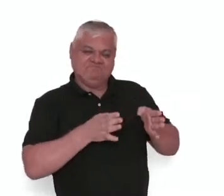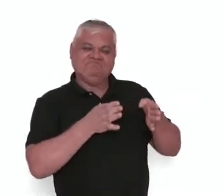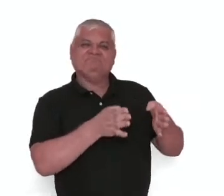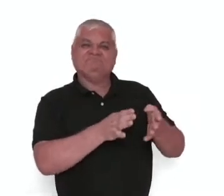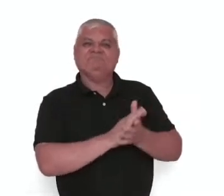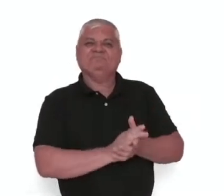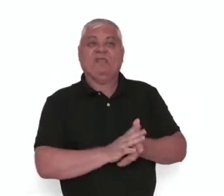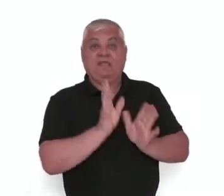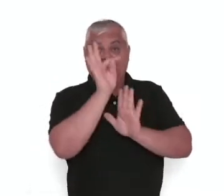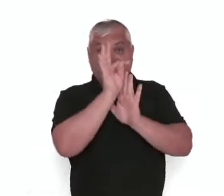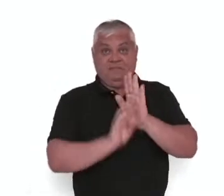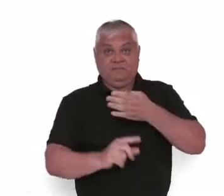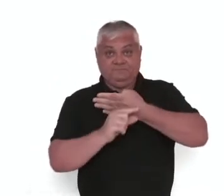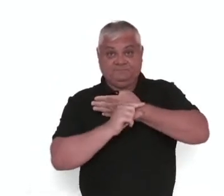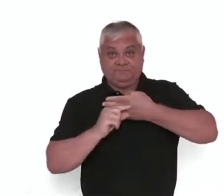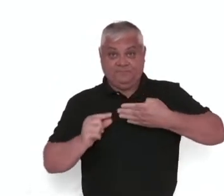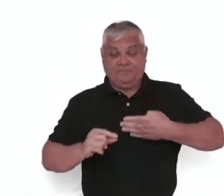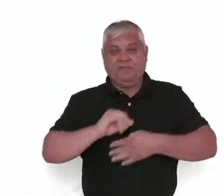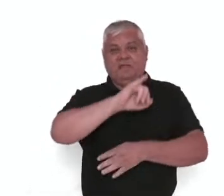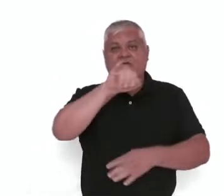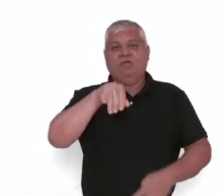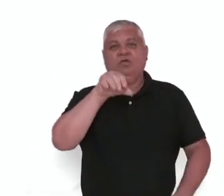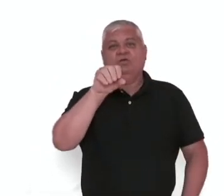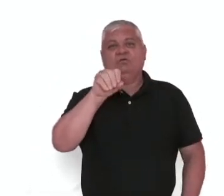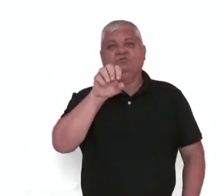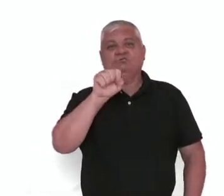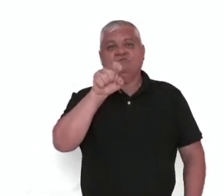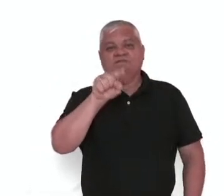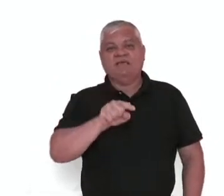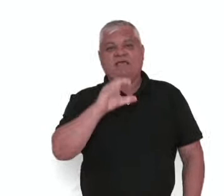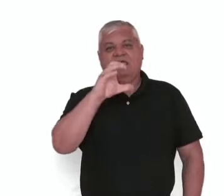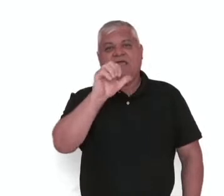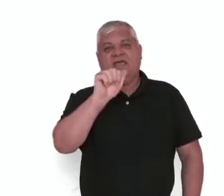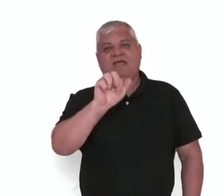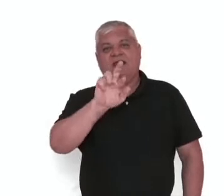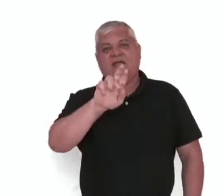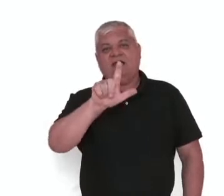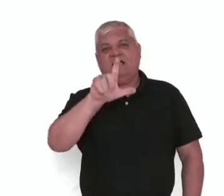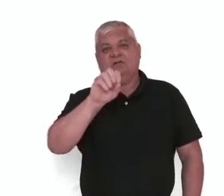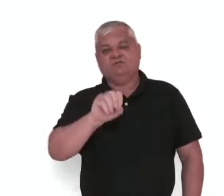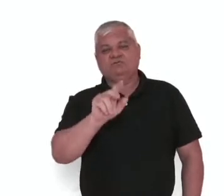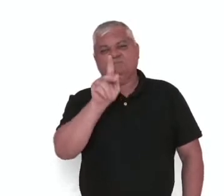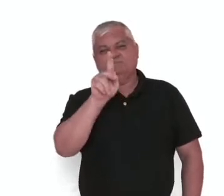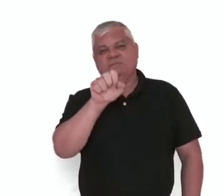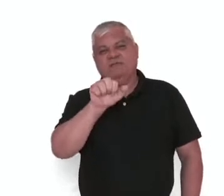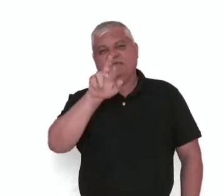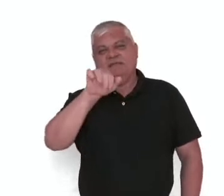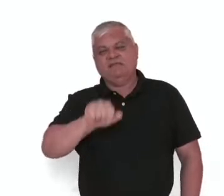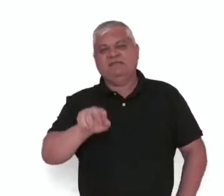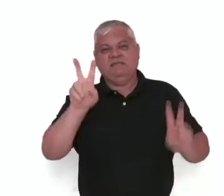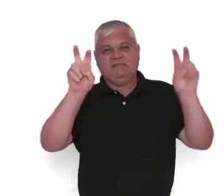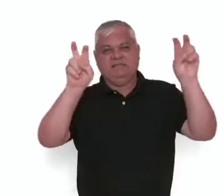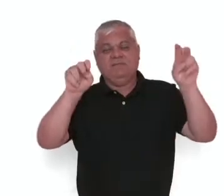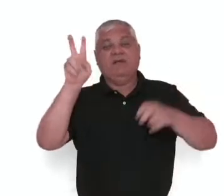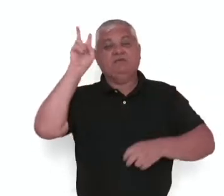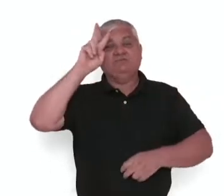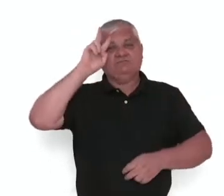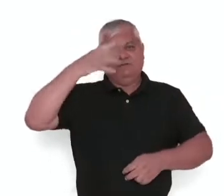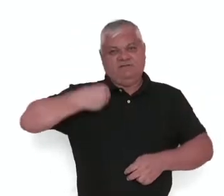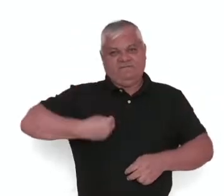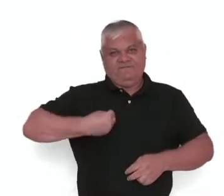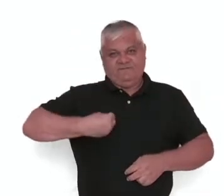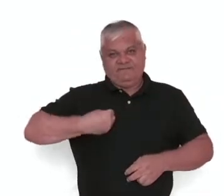escrito pelo autor José Carlos Perim, no livro Histórias da Minha Vida. Ok? Então está aqui a